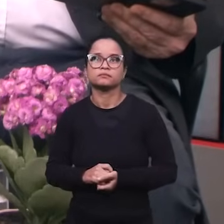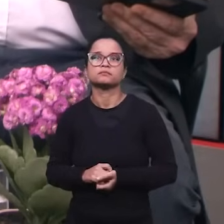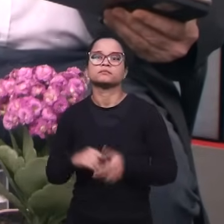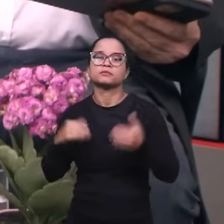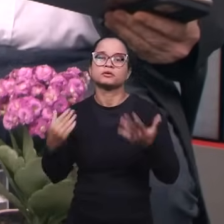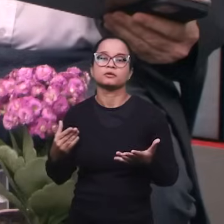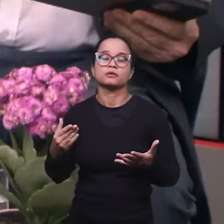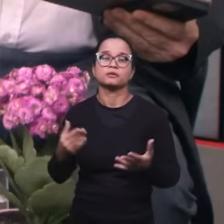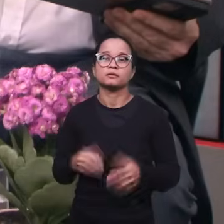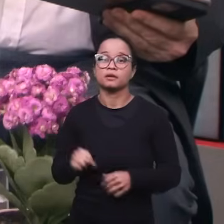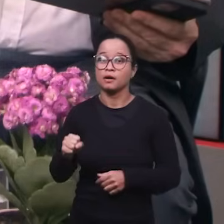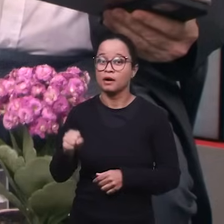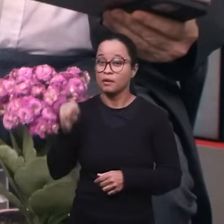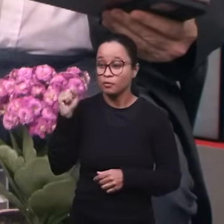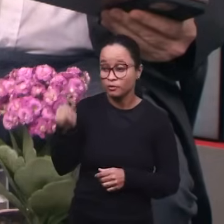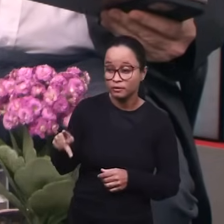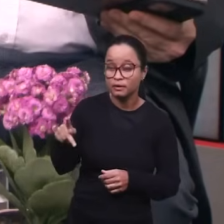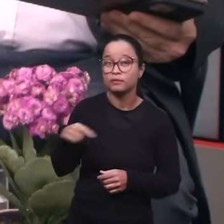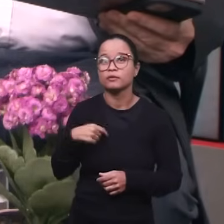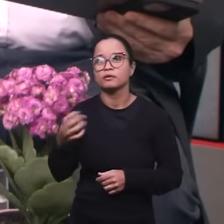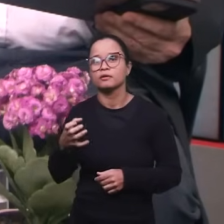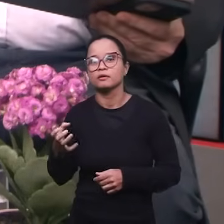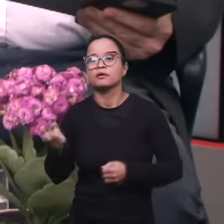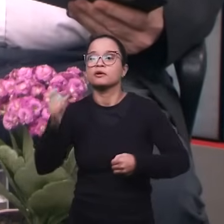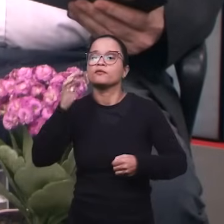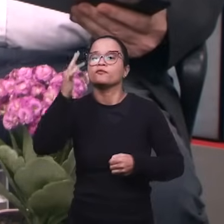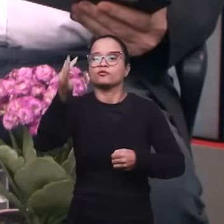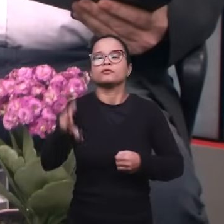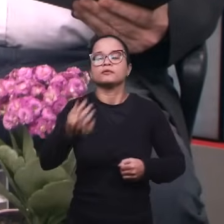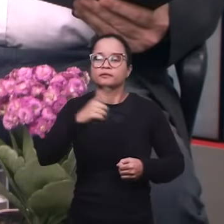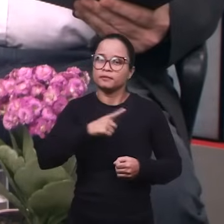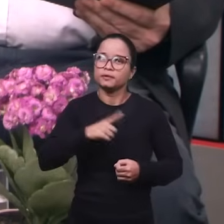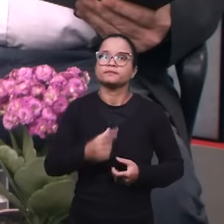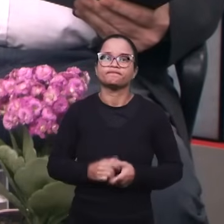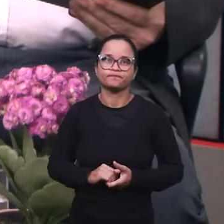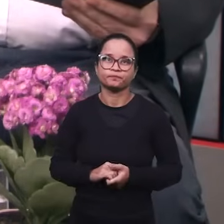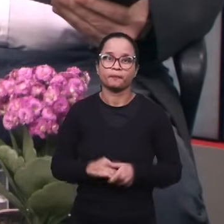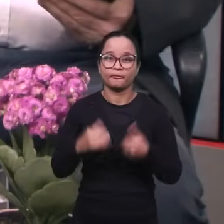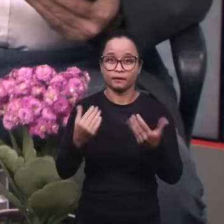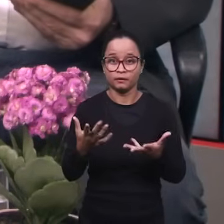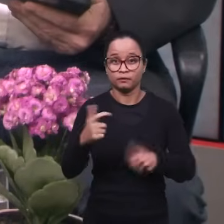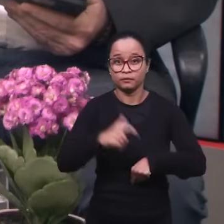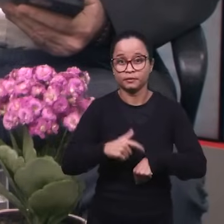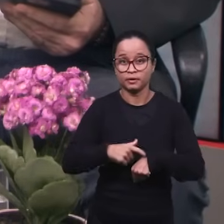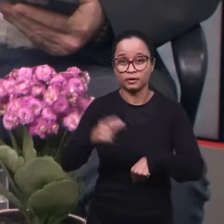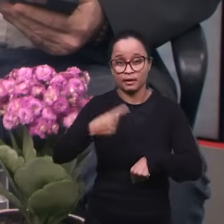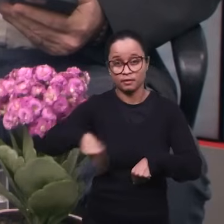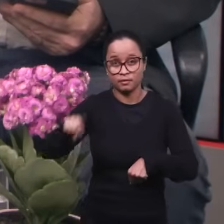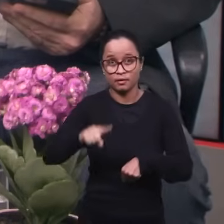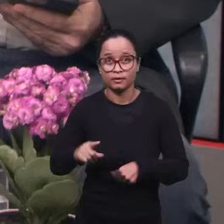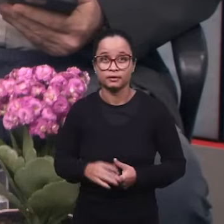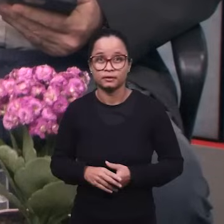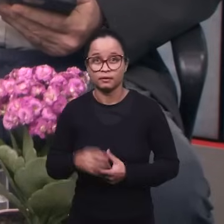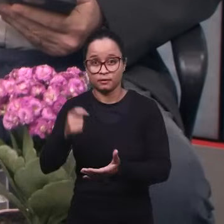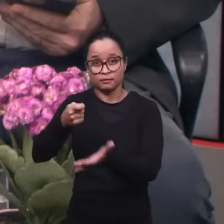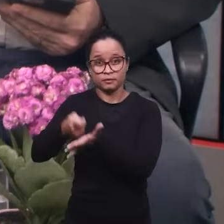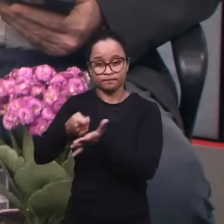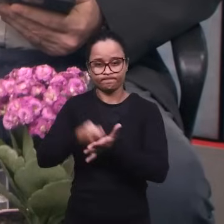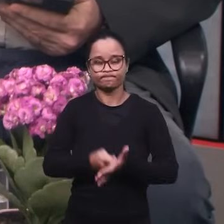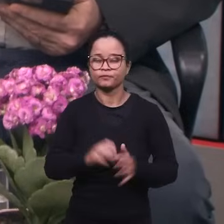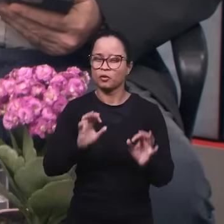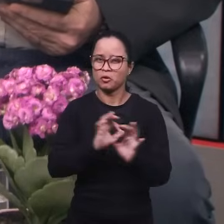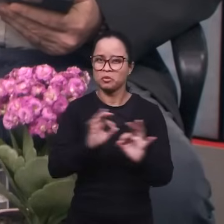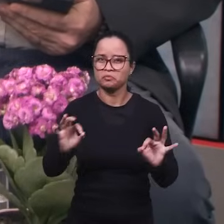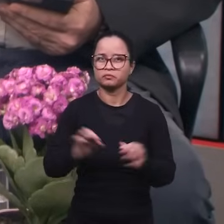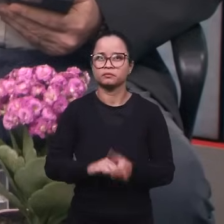aposentadoria é um seguro que você paga e que vai trazer um retorno lá na frente. E quando a gente... para investidor, isso é